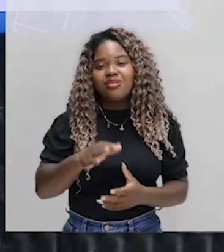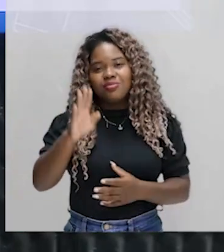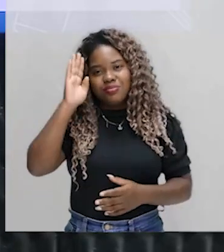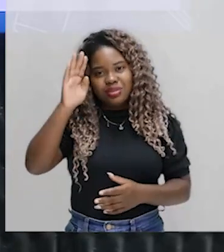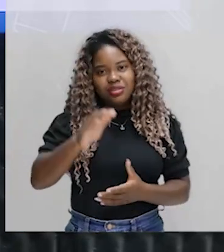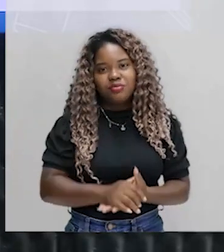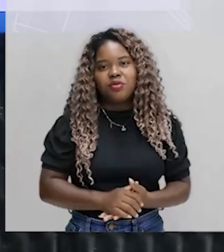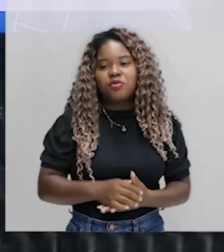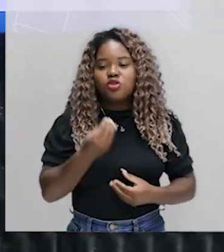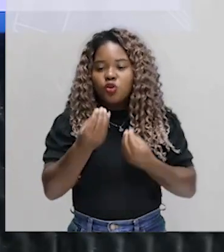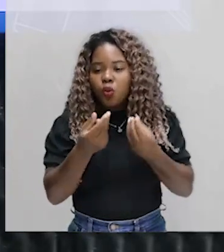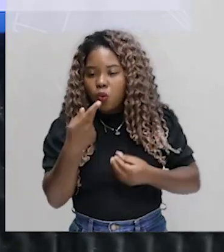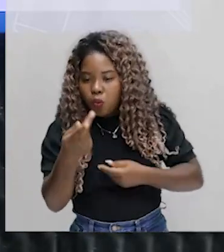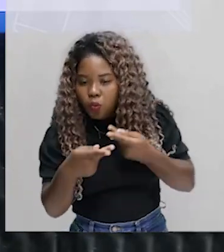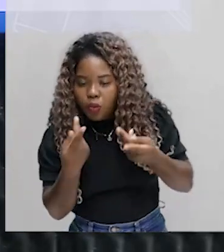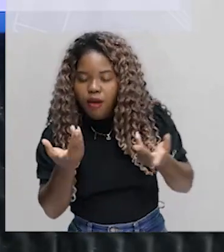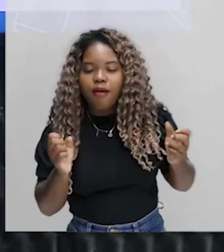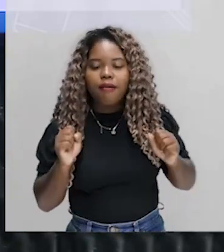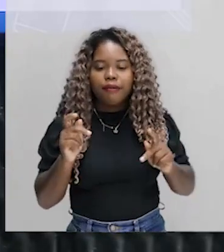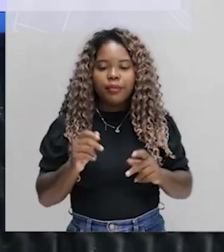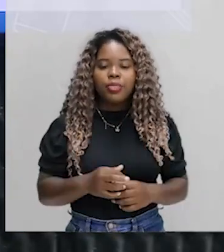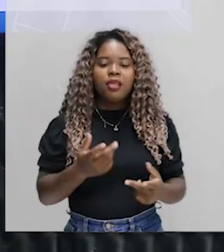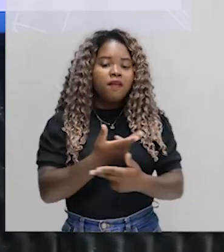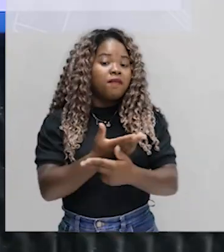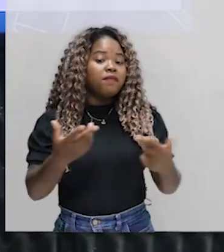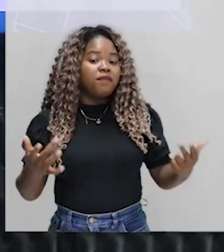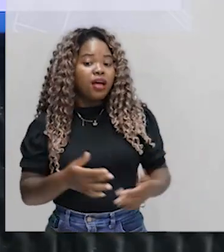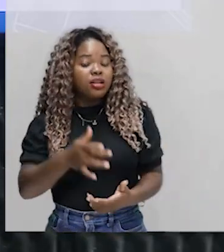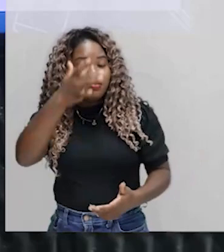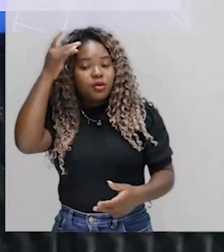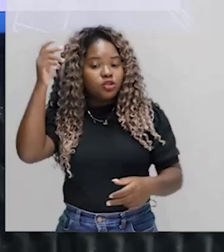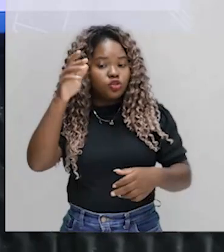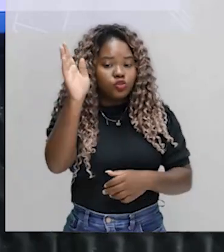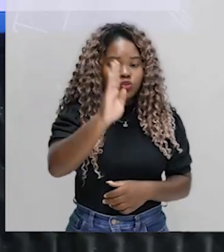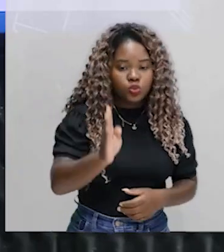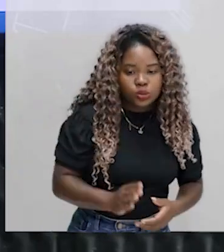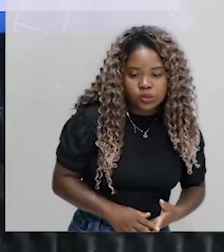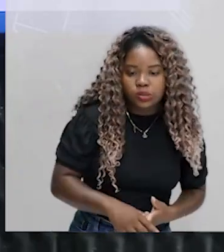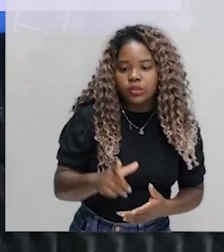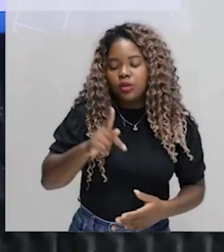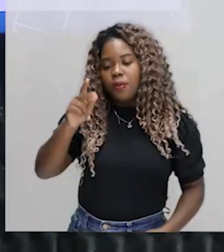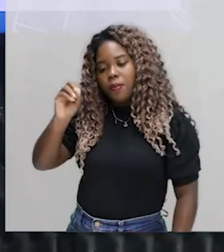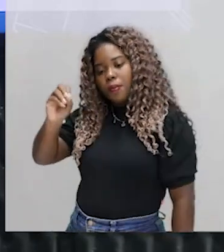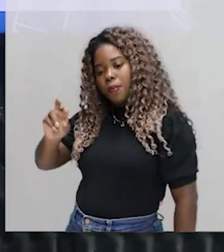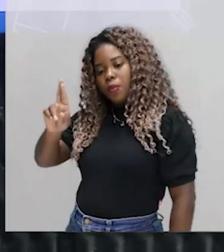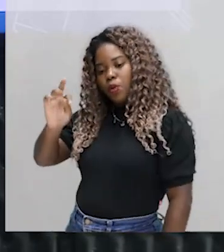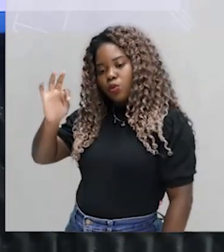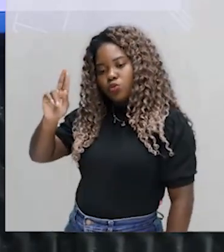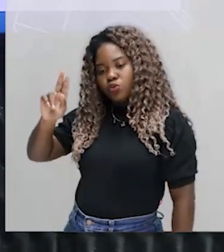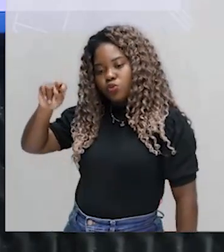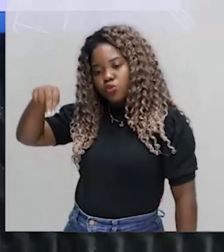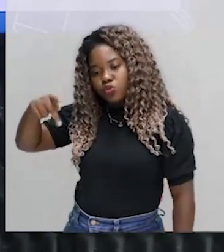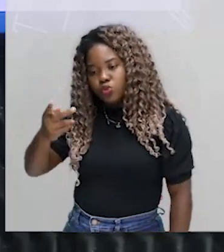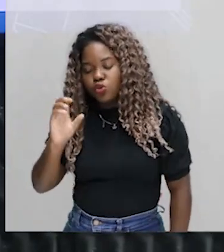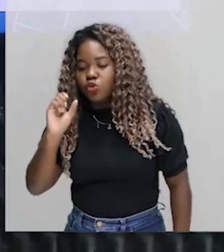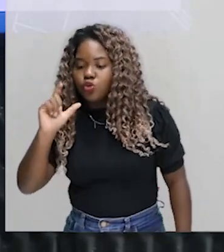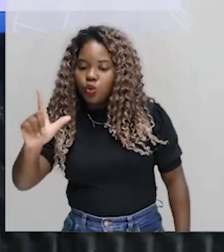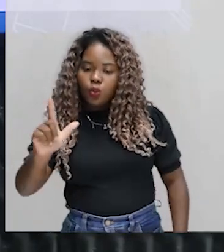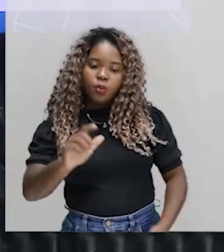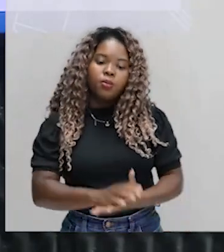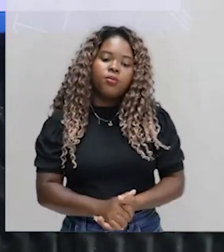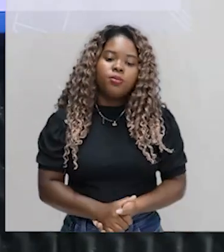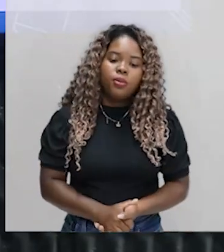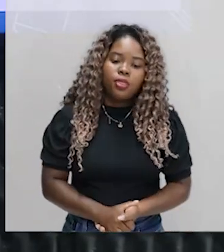principalmente a pronúncia. Muitos brasileiros se arriscam no portunhol, lembra que eu falei esse termo para vocês? Para